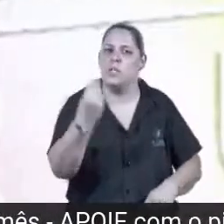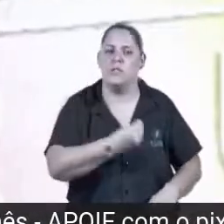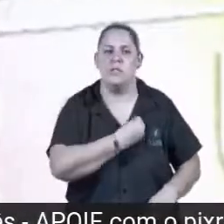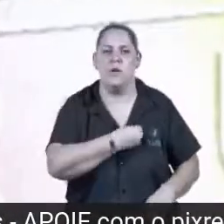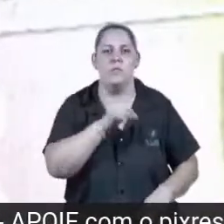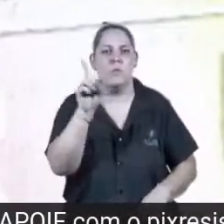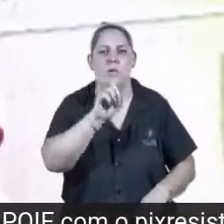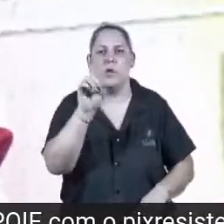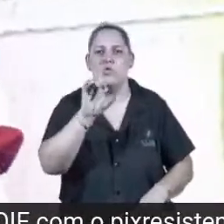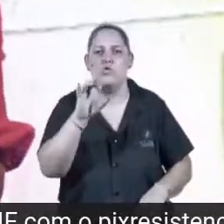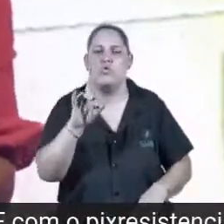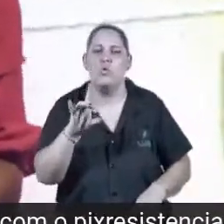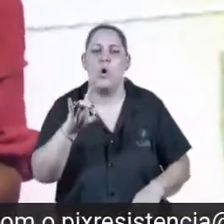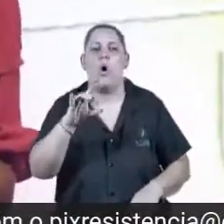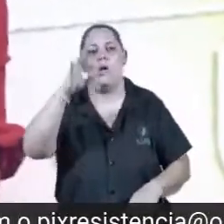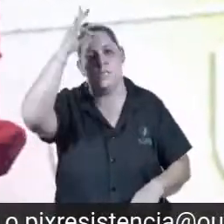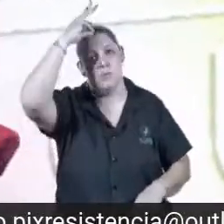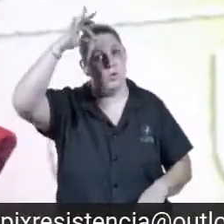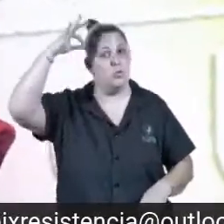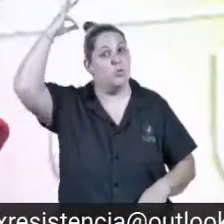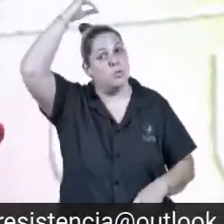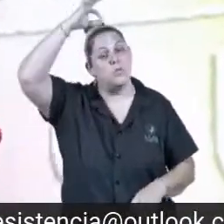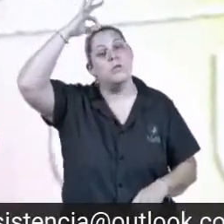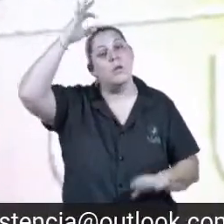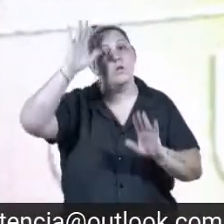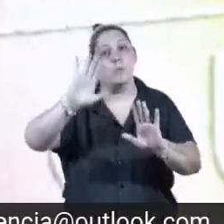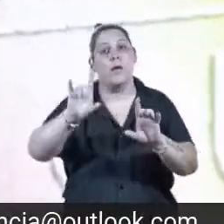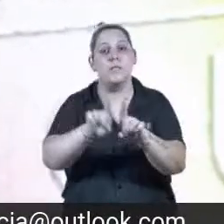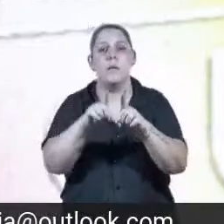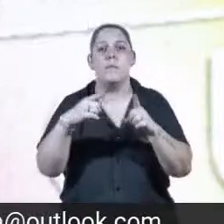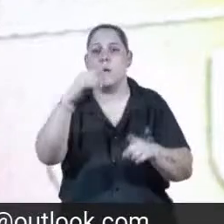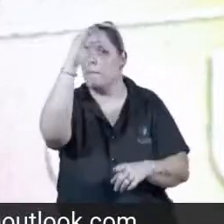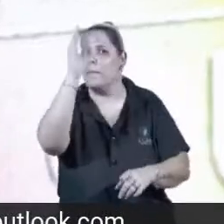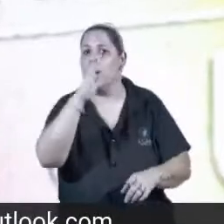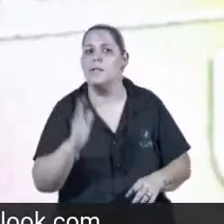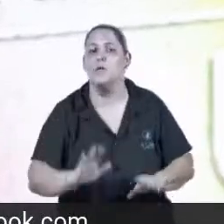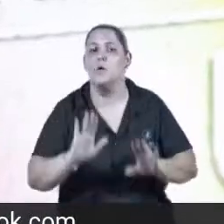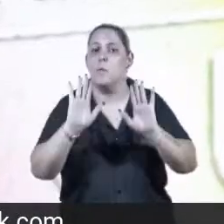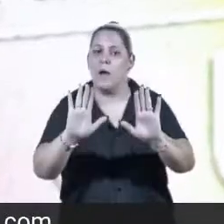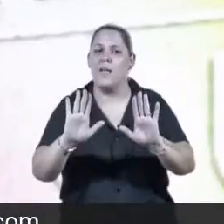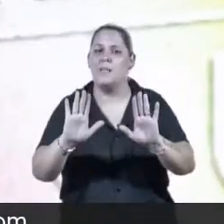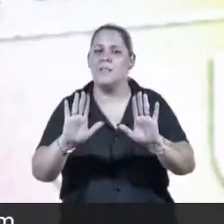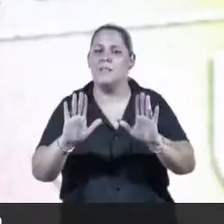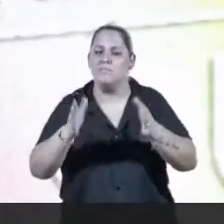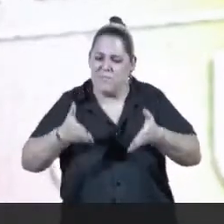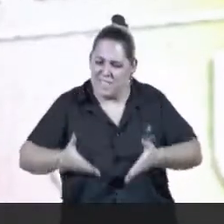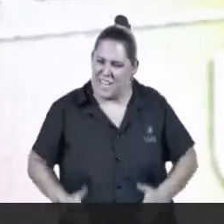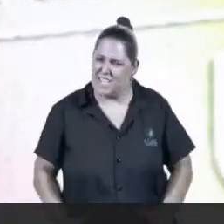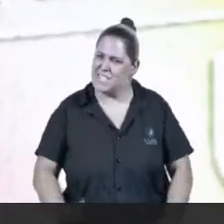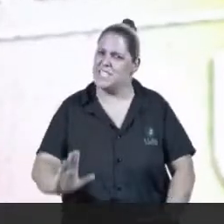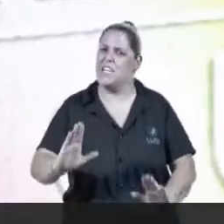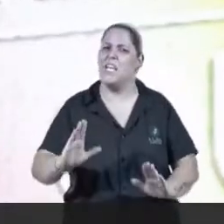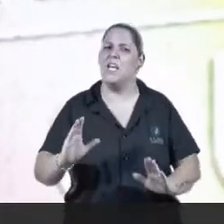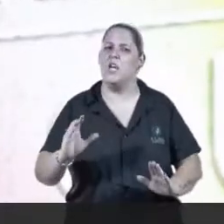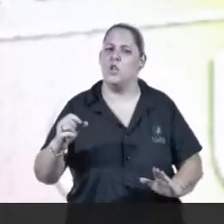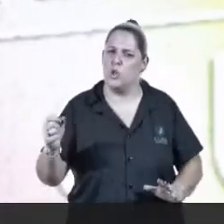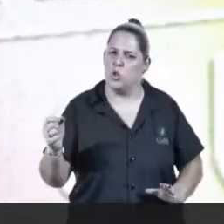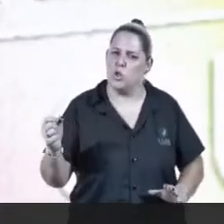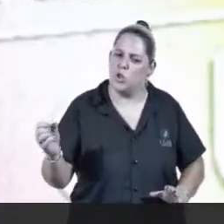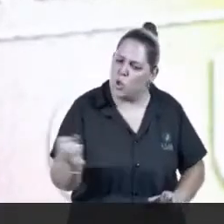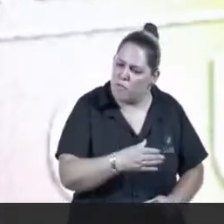Espírito Santo e no Brasil. Mas o momento de renascer também requer o protagonismo de uma força